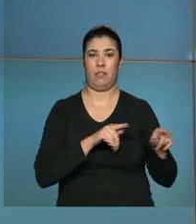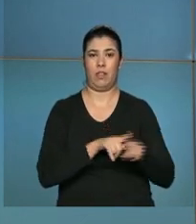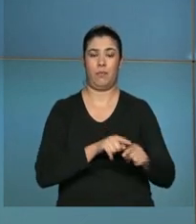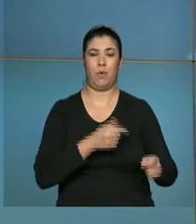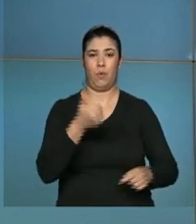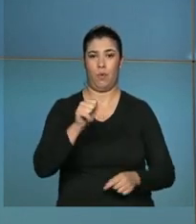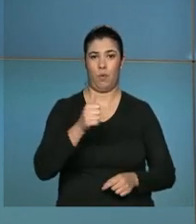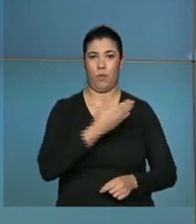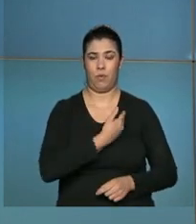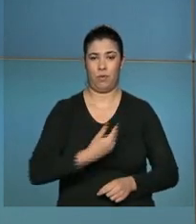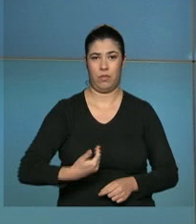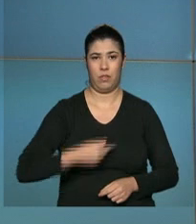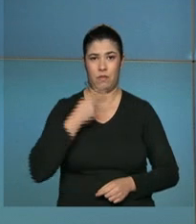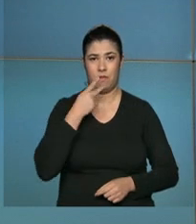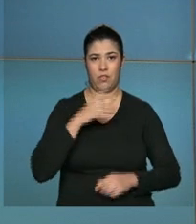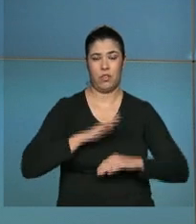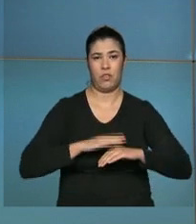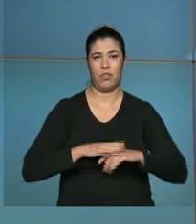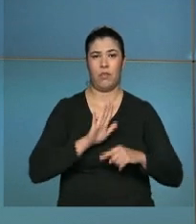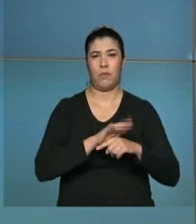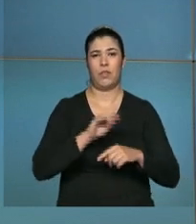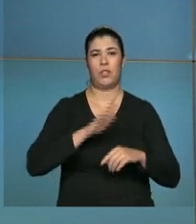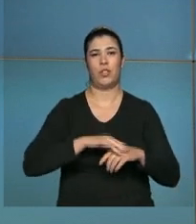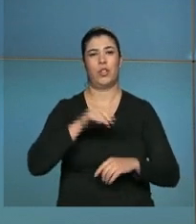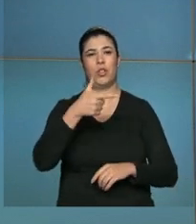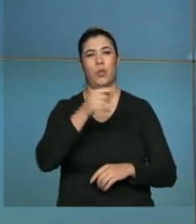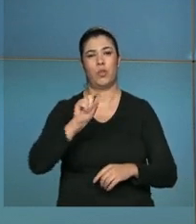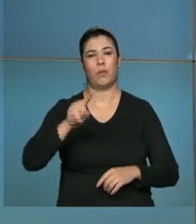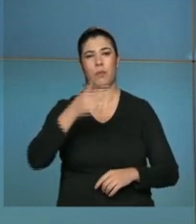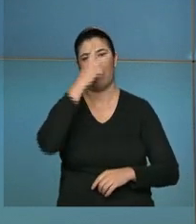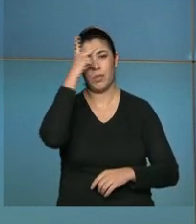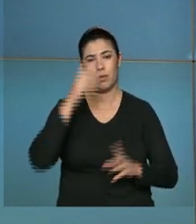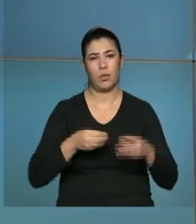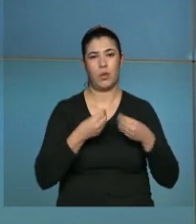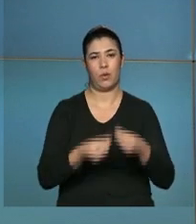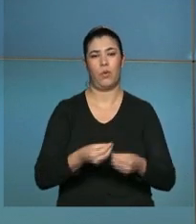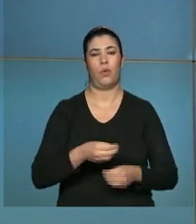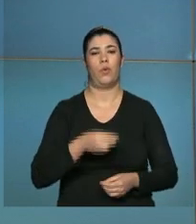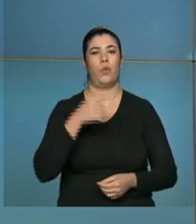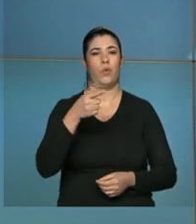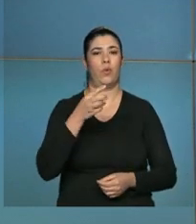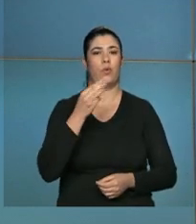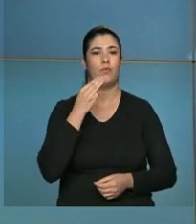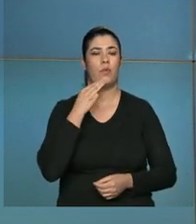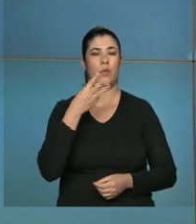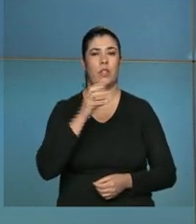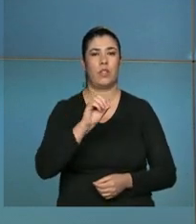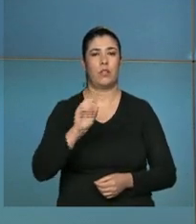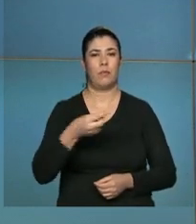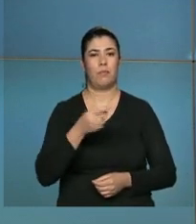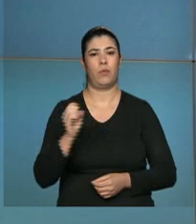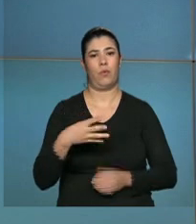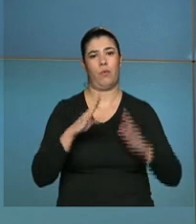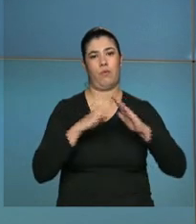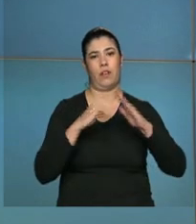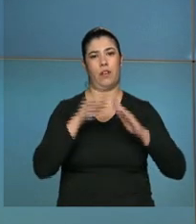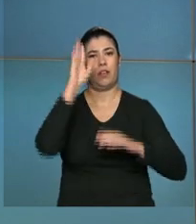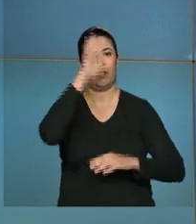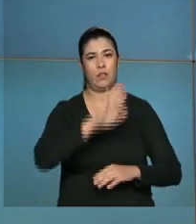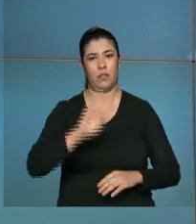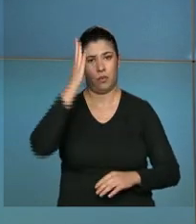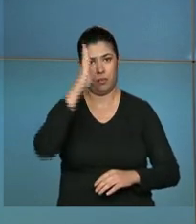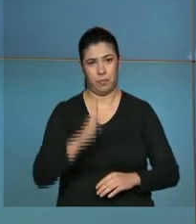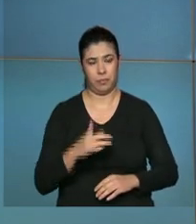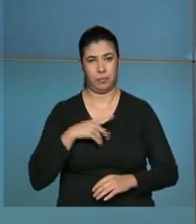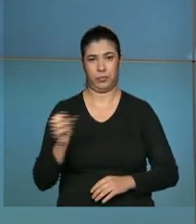9 milhões e 200 mil pessoas, com a entrega de 2 milhões e 300 mil moradias em todo o país. Nessa